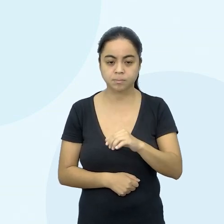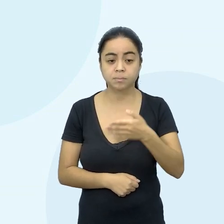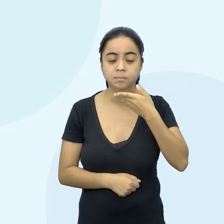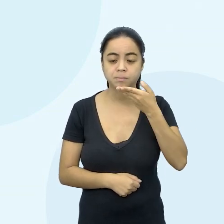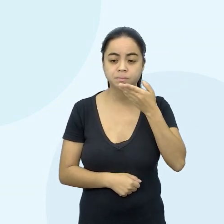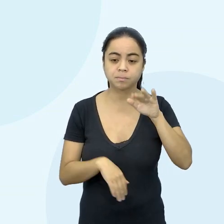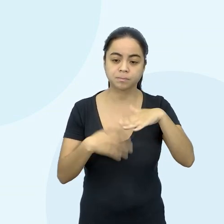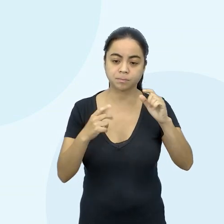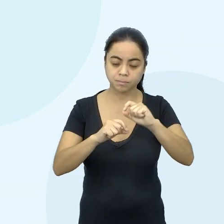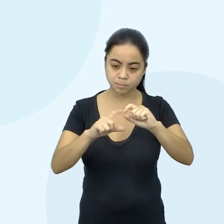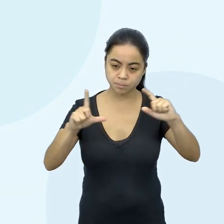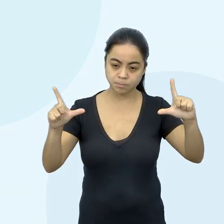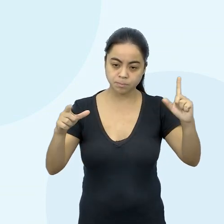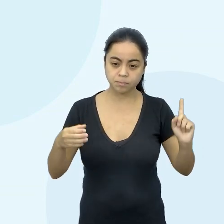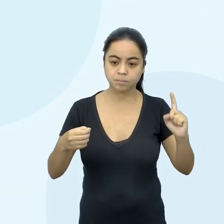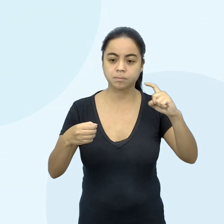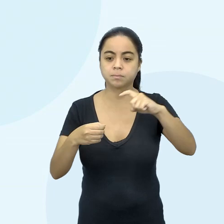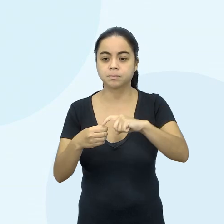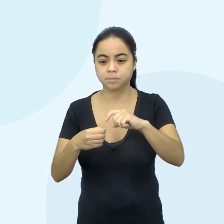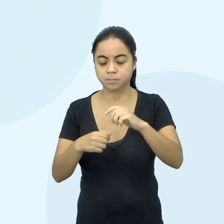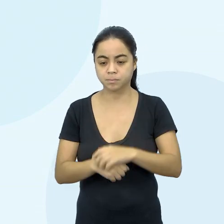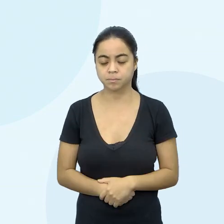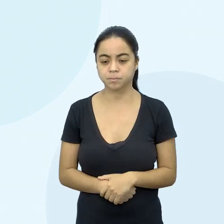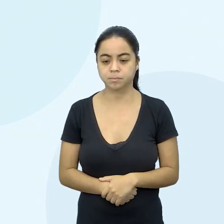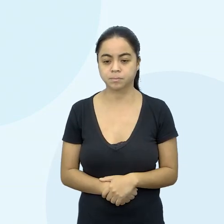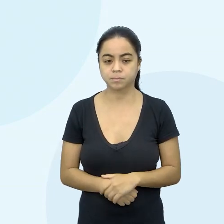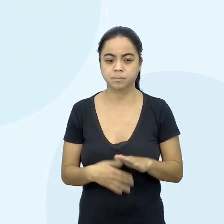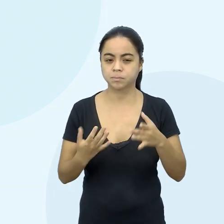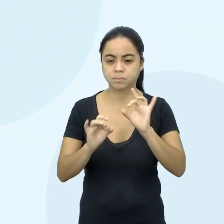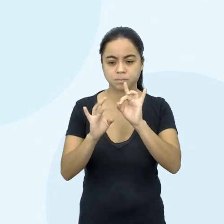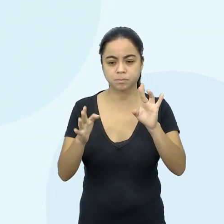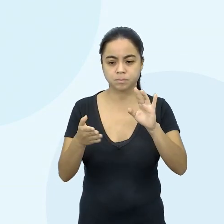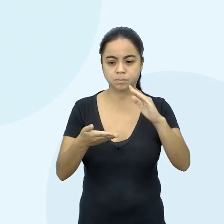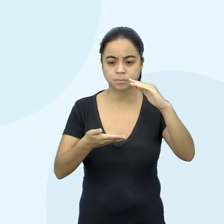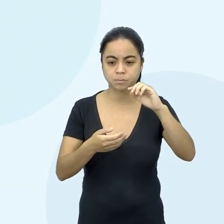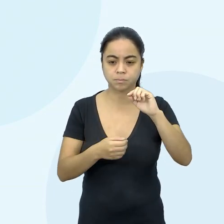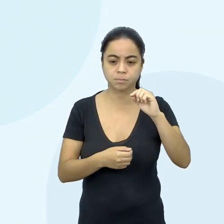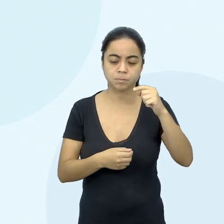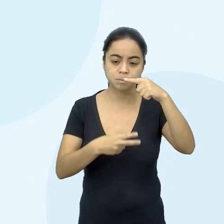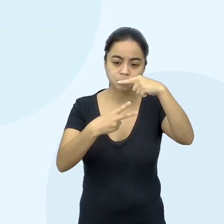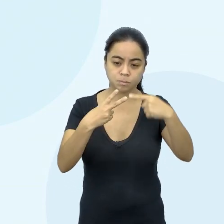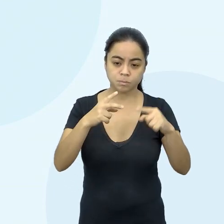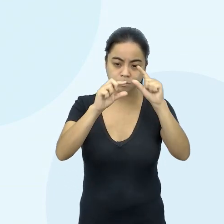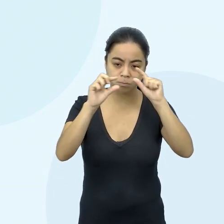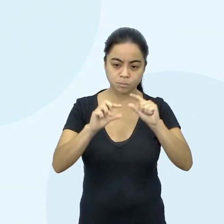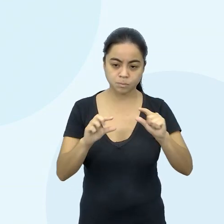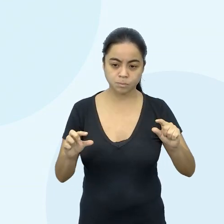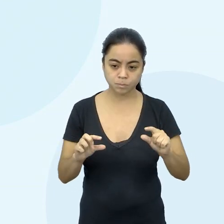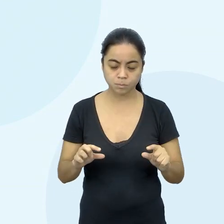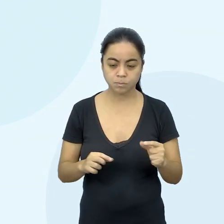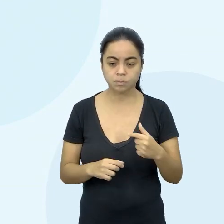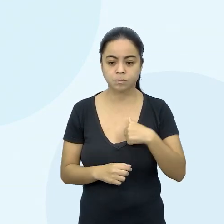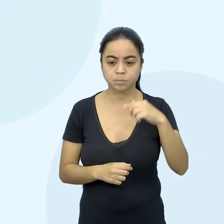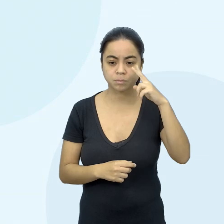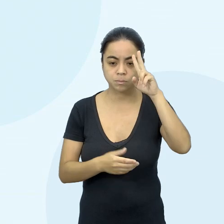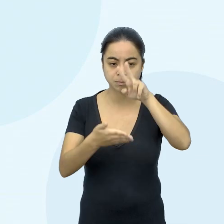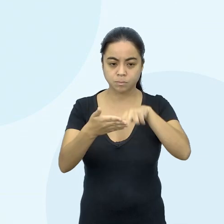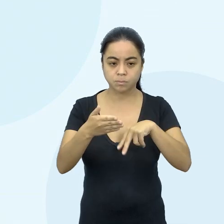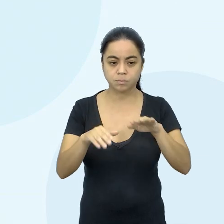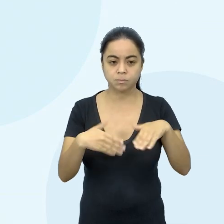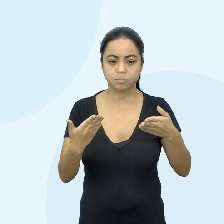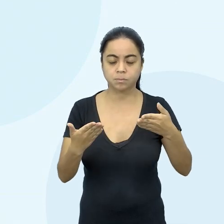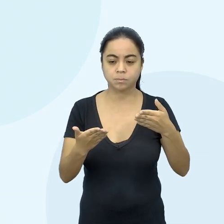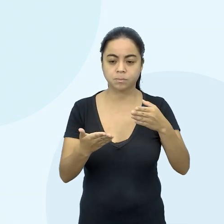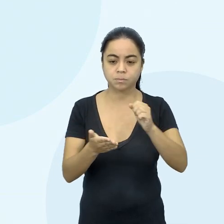E aí vocês leem e a gente vai deixar. Então, só essa primeira parte que a gente vai ler, tá? Então, ela vem com a atividade 1, né?